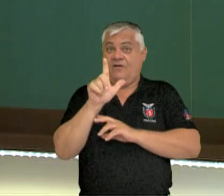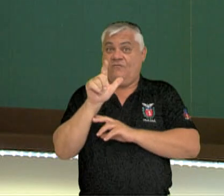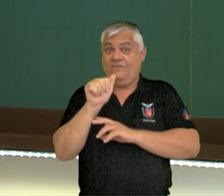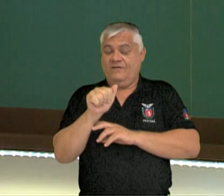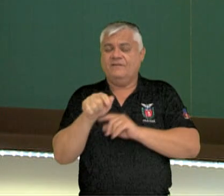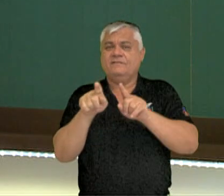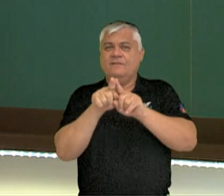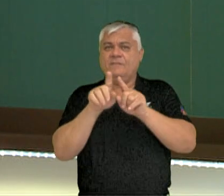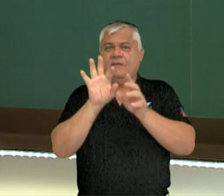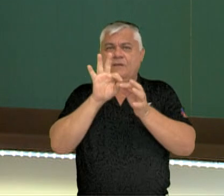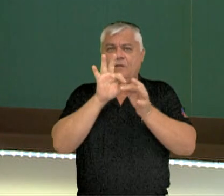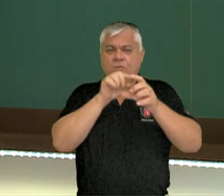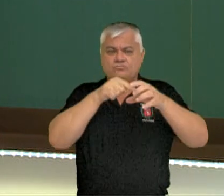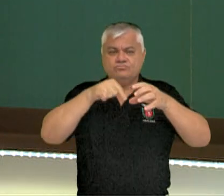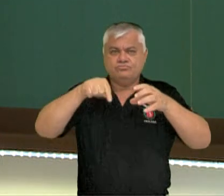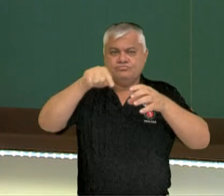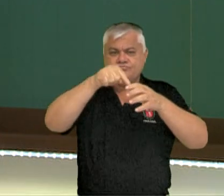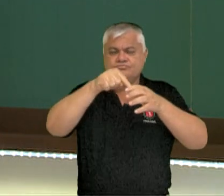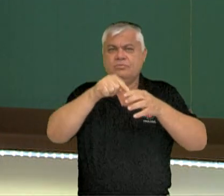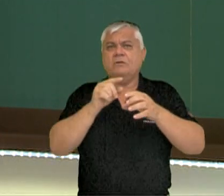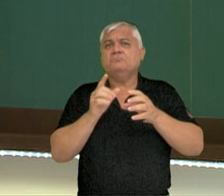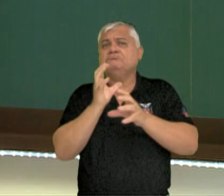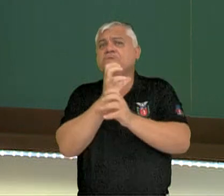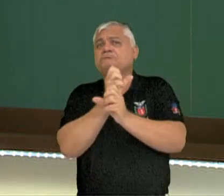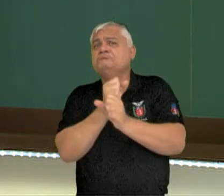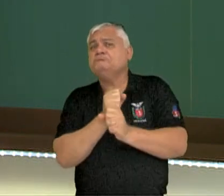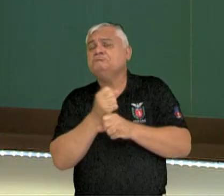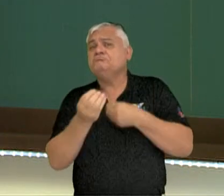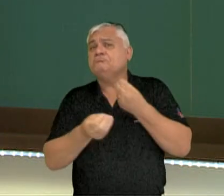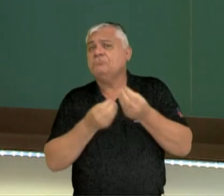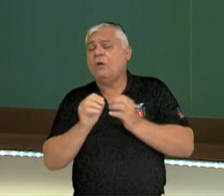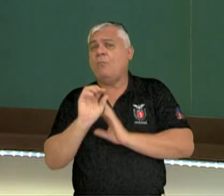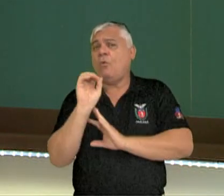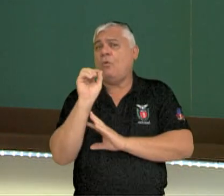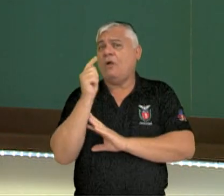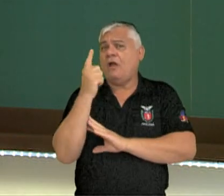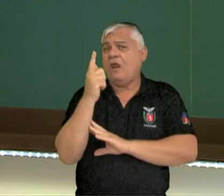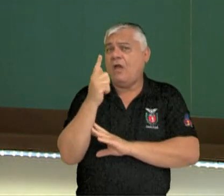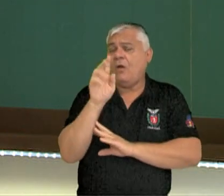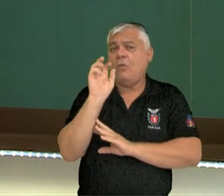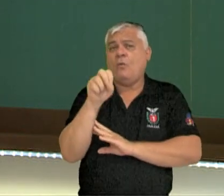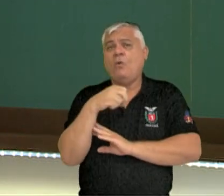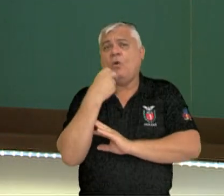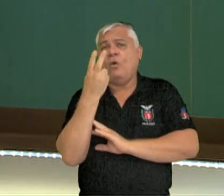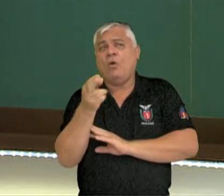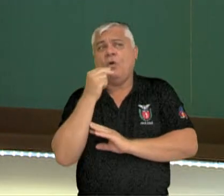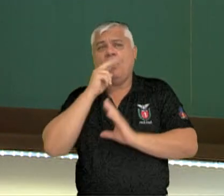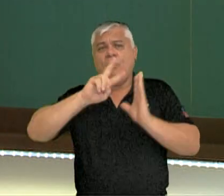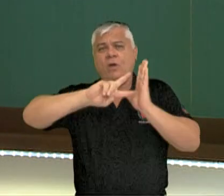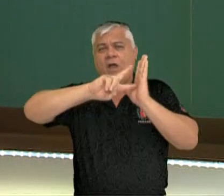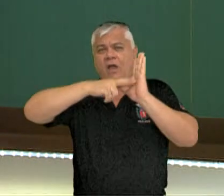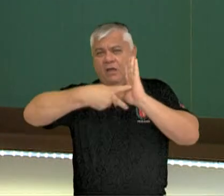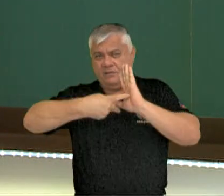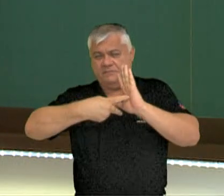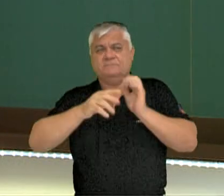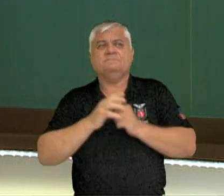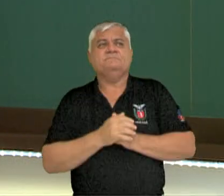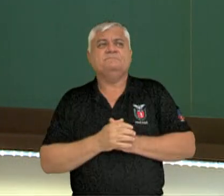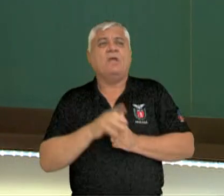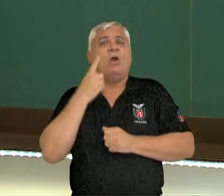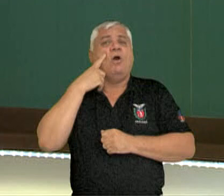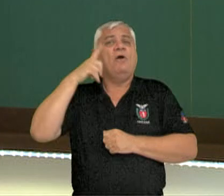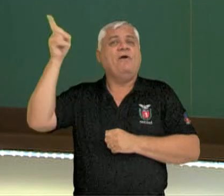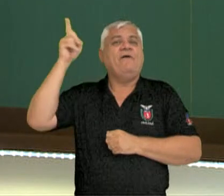ângulo é a medida alfa, que pode ser dado tanto em graus como em radianos. Então, falando nisso, aqui eu